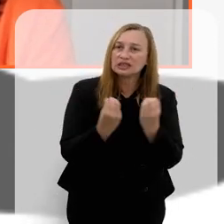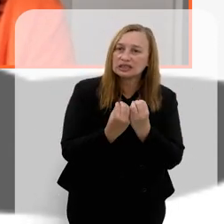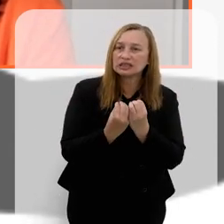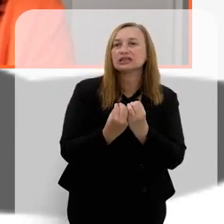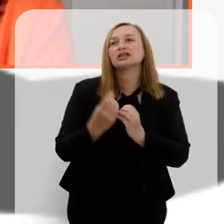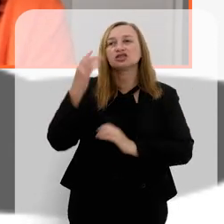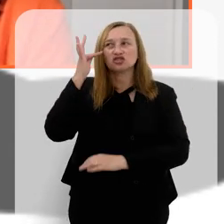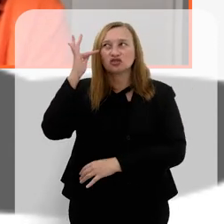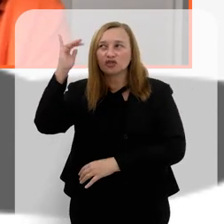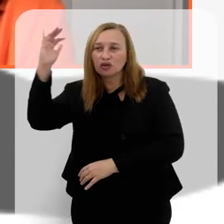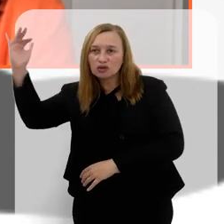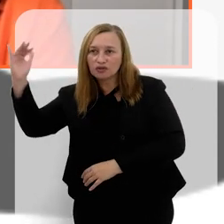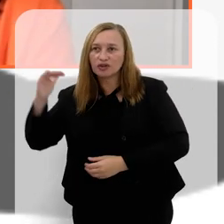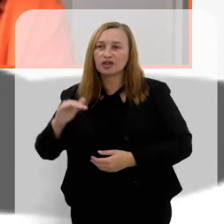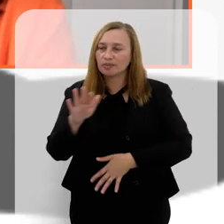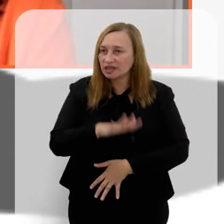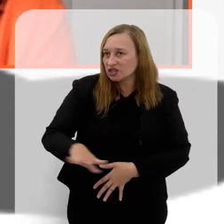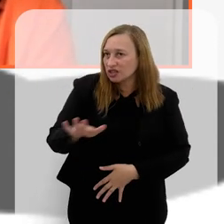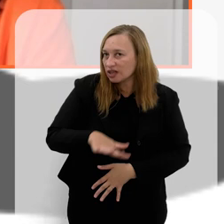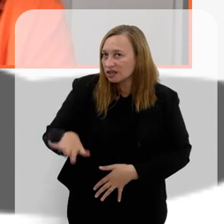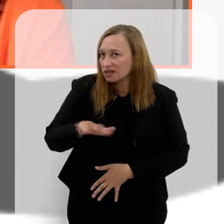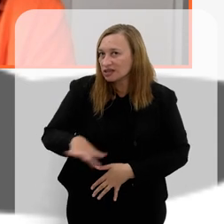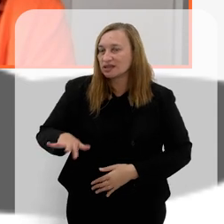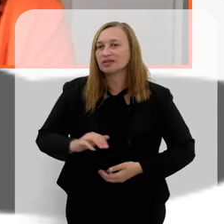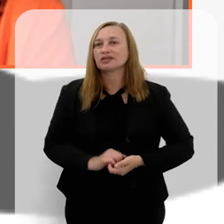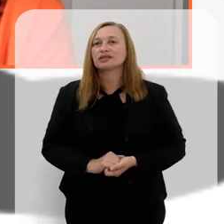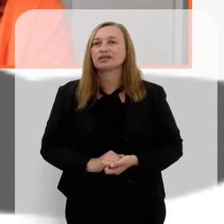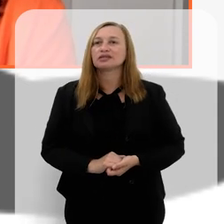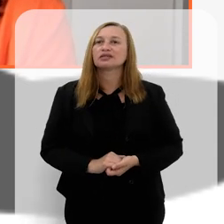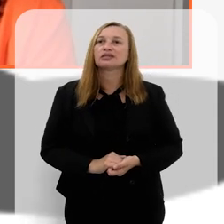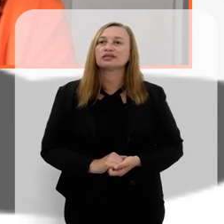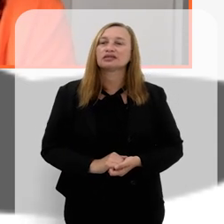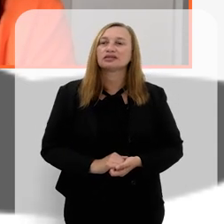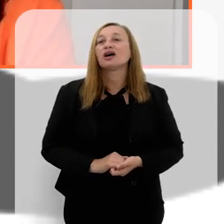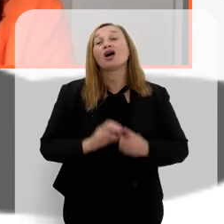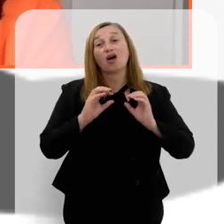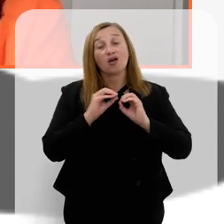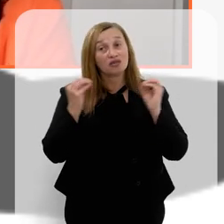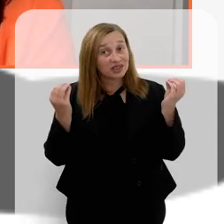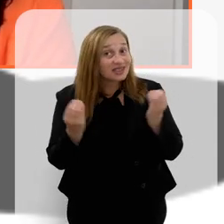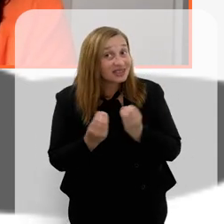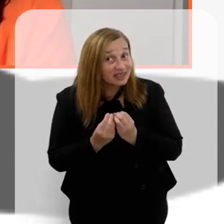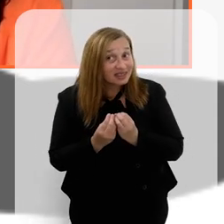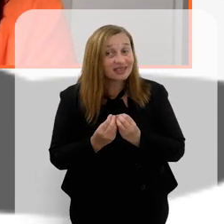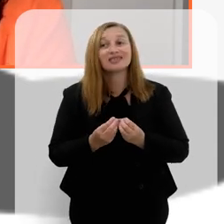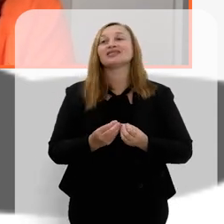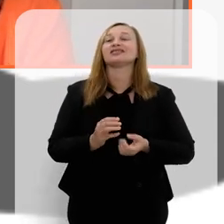o ateliê, como é que O você debate chama em com a português? Os ateliês, oficina,